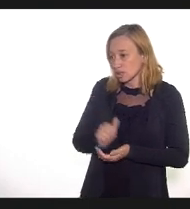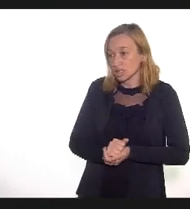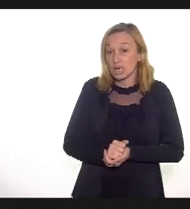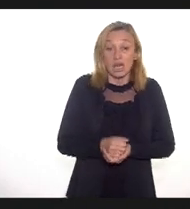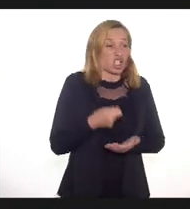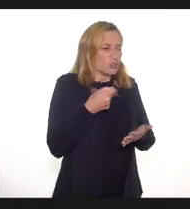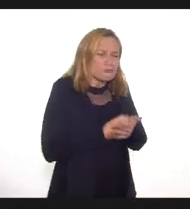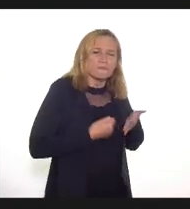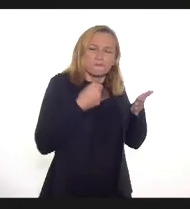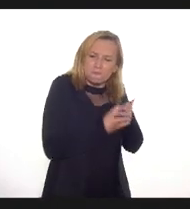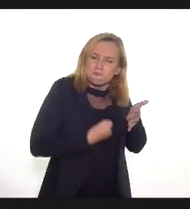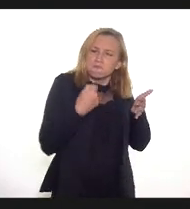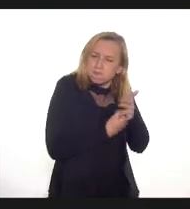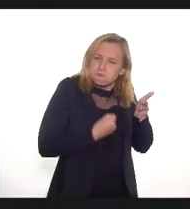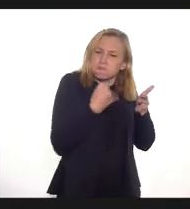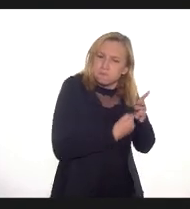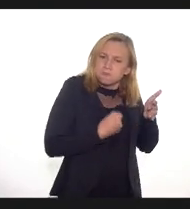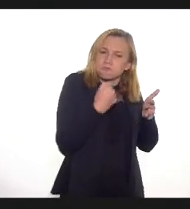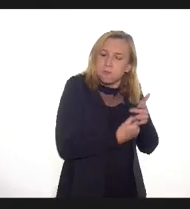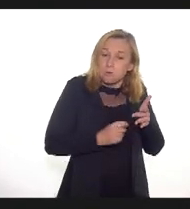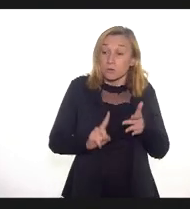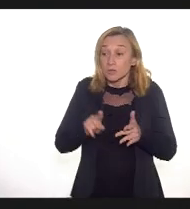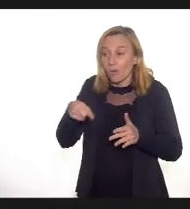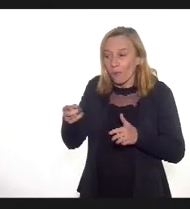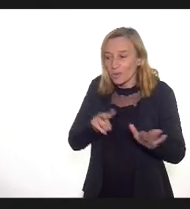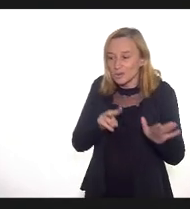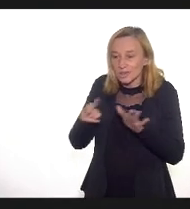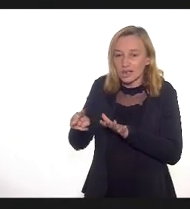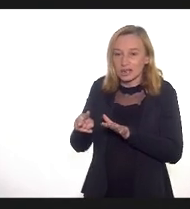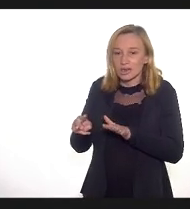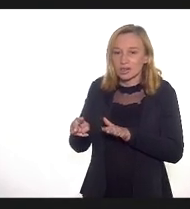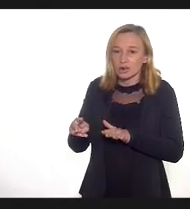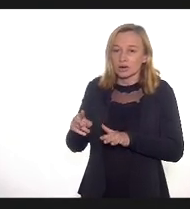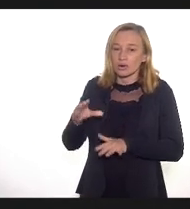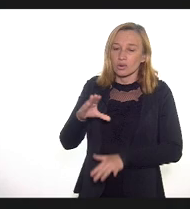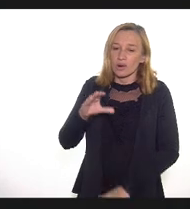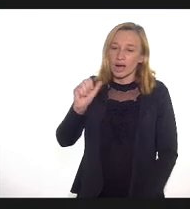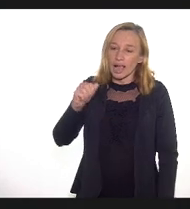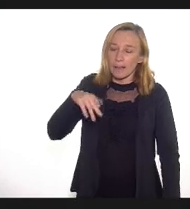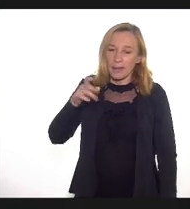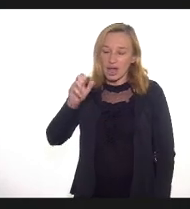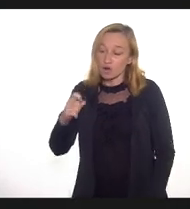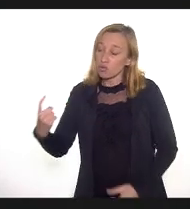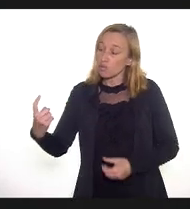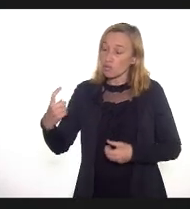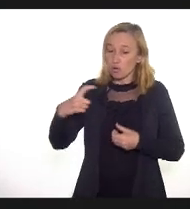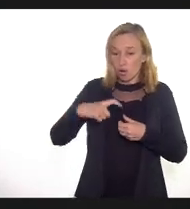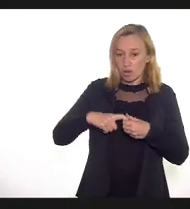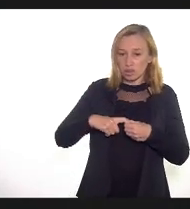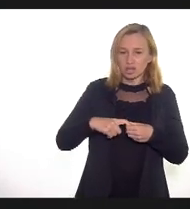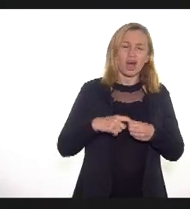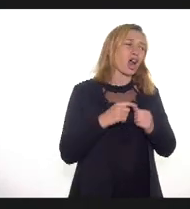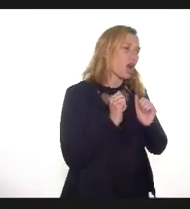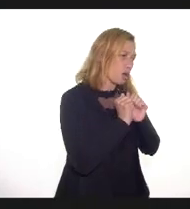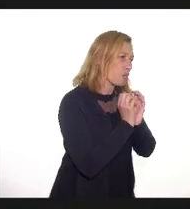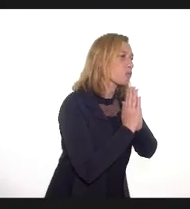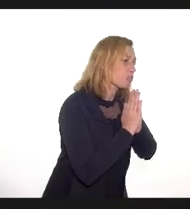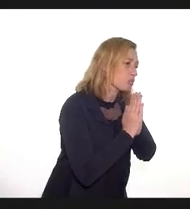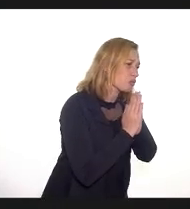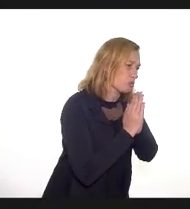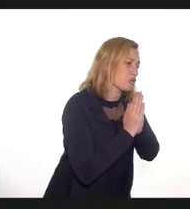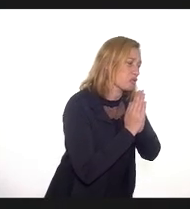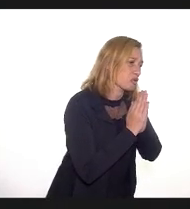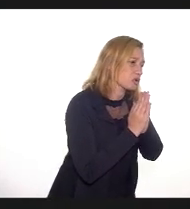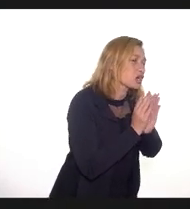tanto insistir, na semana seguinte, o camelo retorna e diz: eu posso me abrigar na sua tenda,